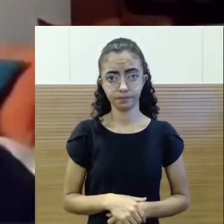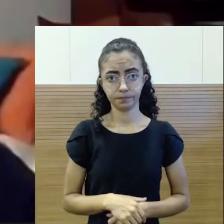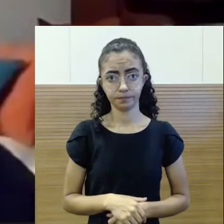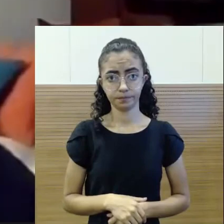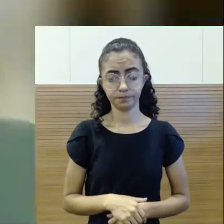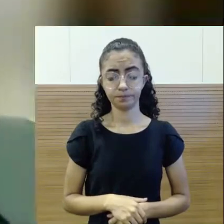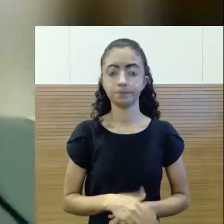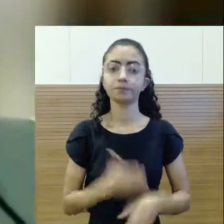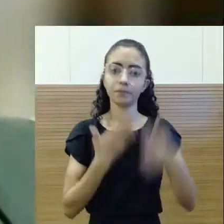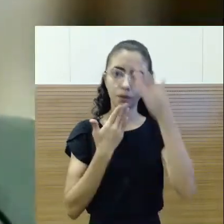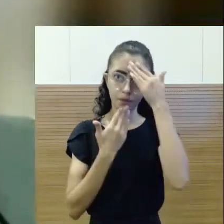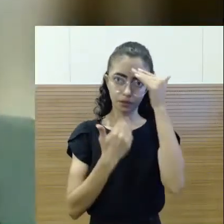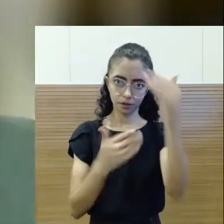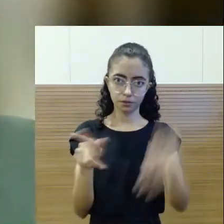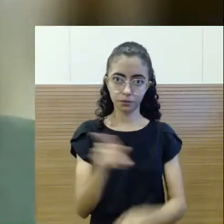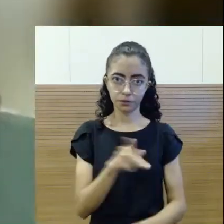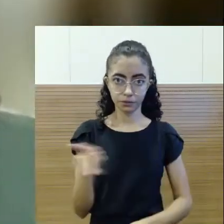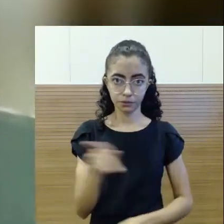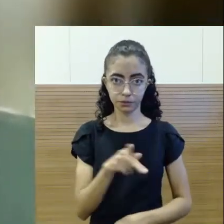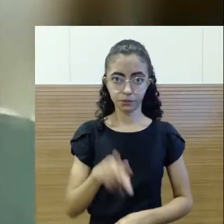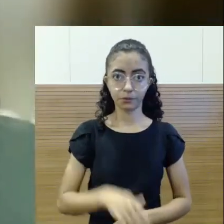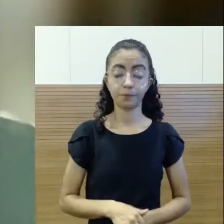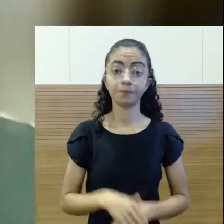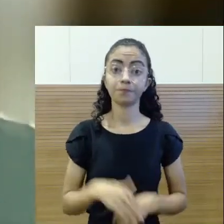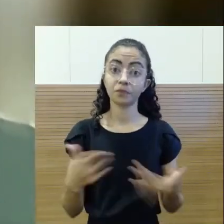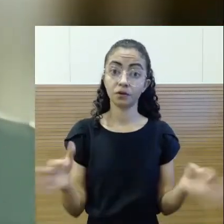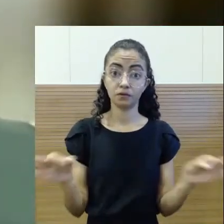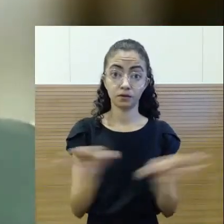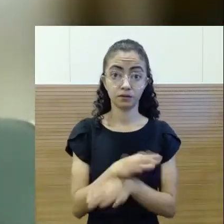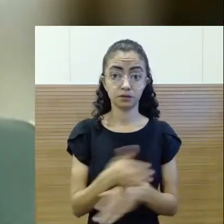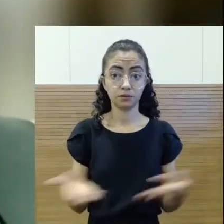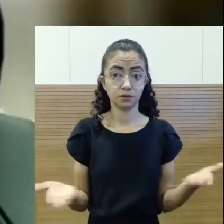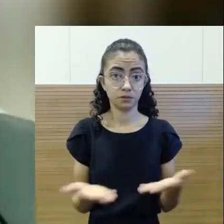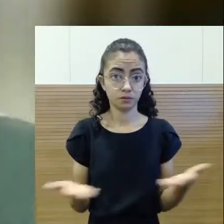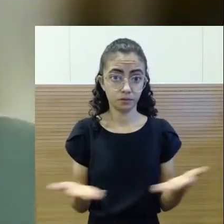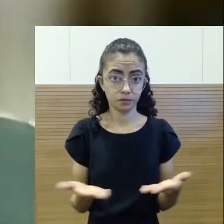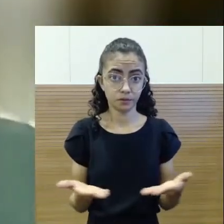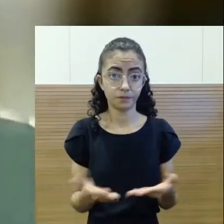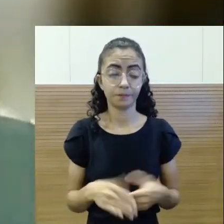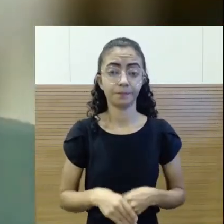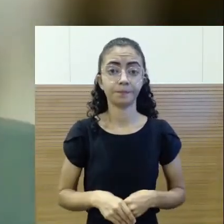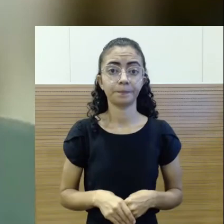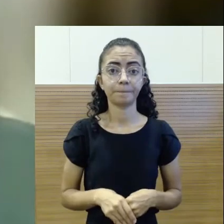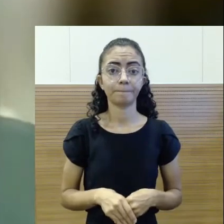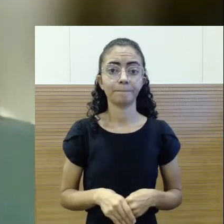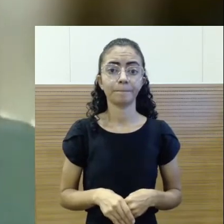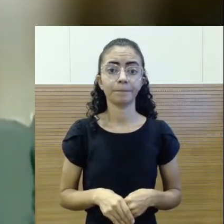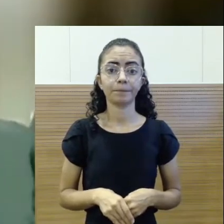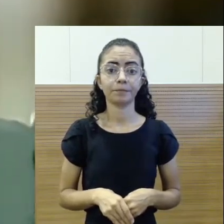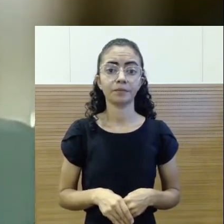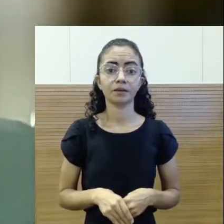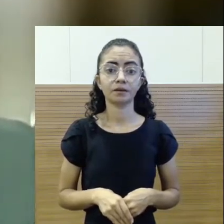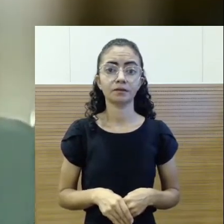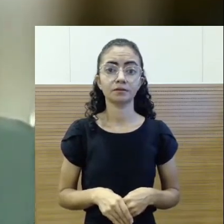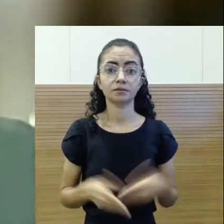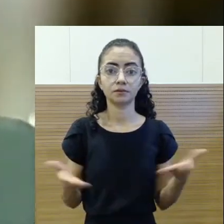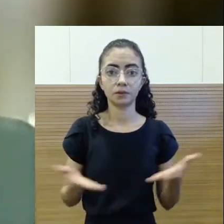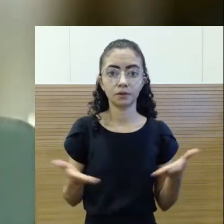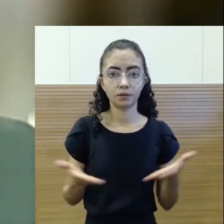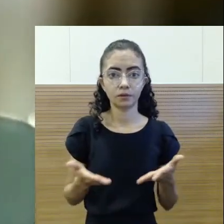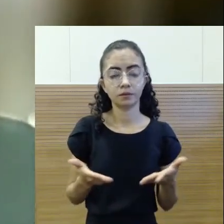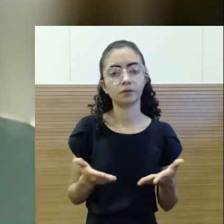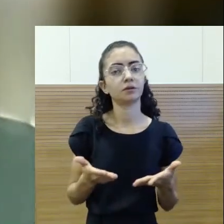Legal, obrigada, professor Carlos. Então, nós encerramos esse bloco, né, e eu passo a condução para o mestre